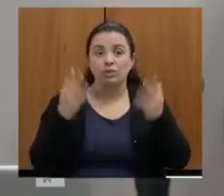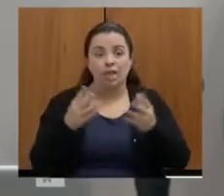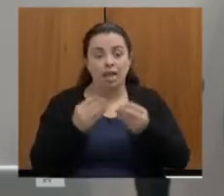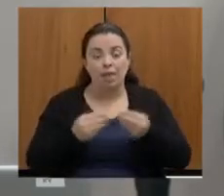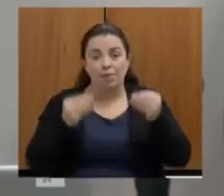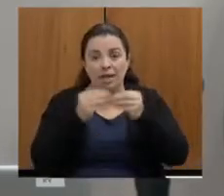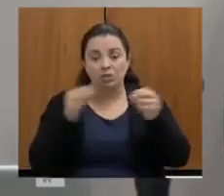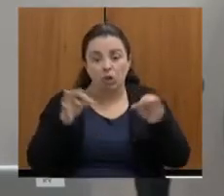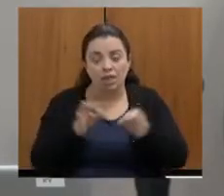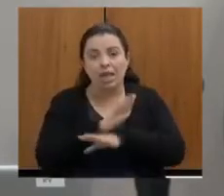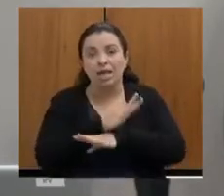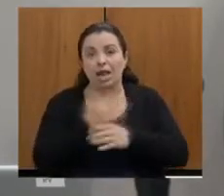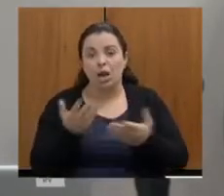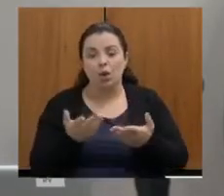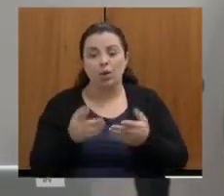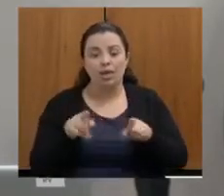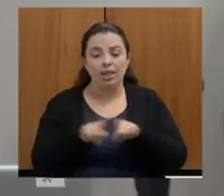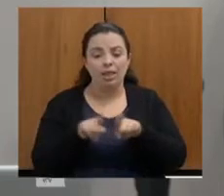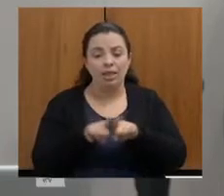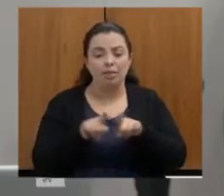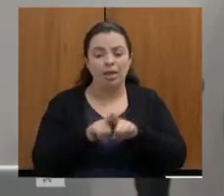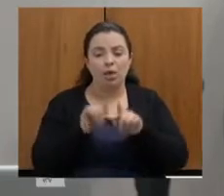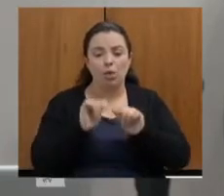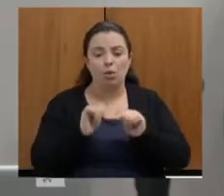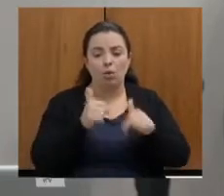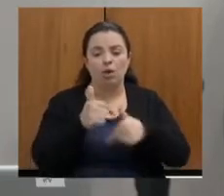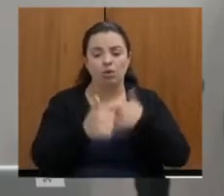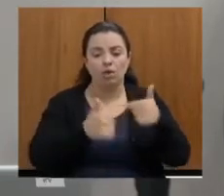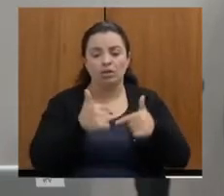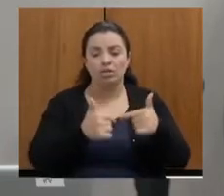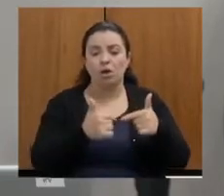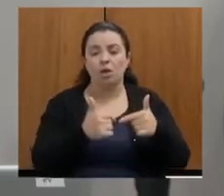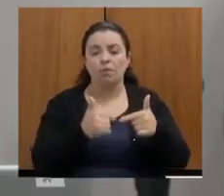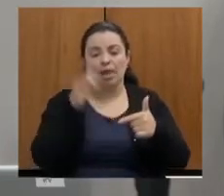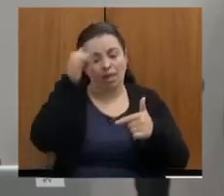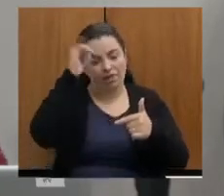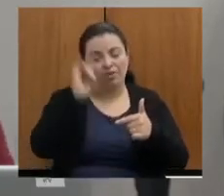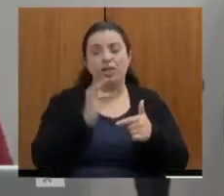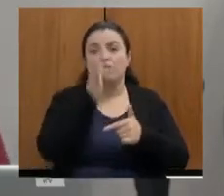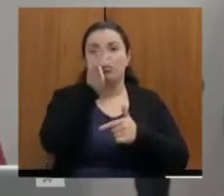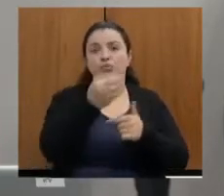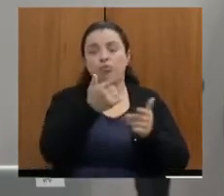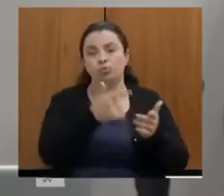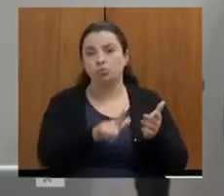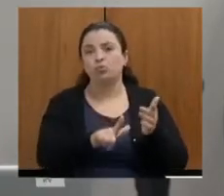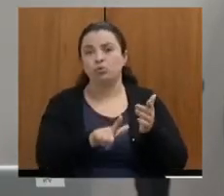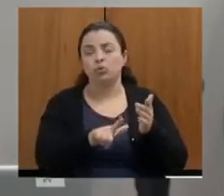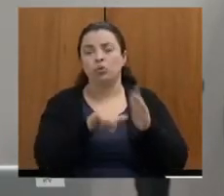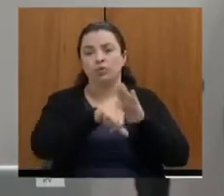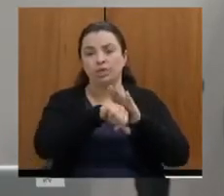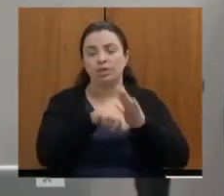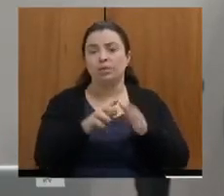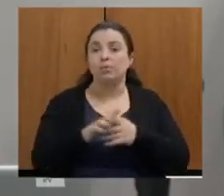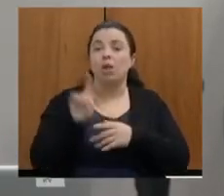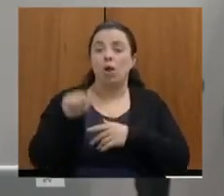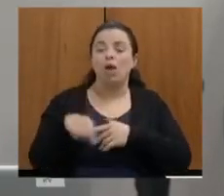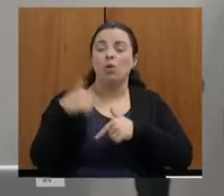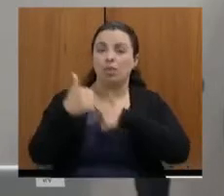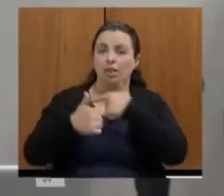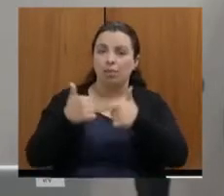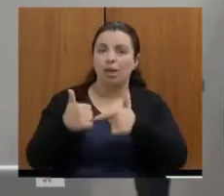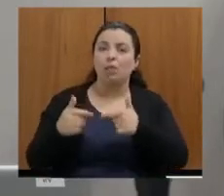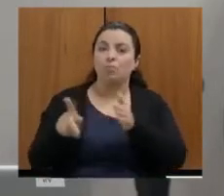não tem nenhuma atuação pela não repetição fundamental essa atuação da comissão dos atingidos